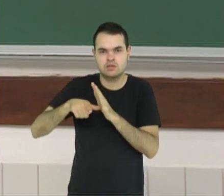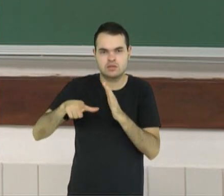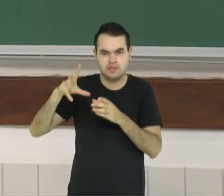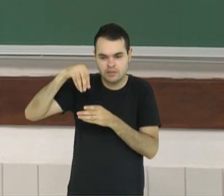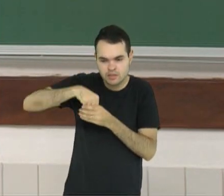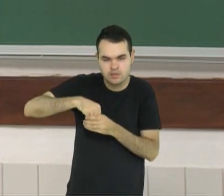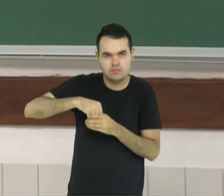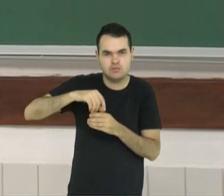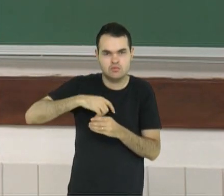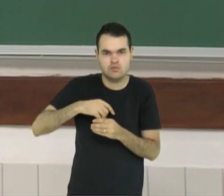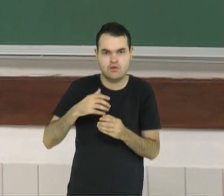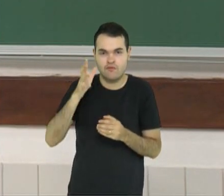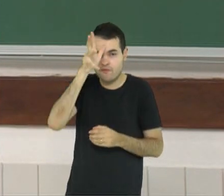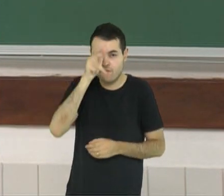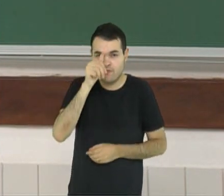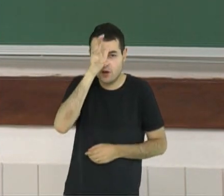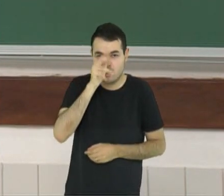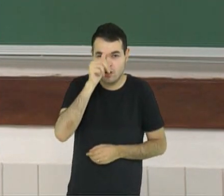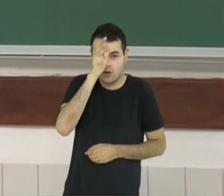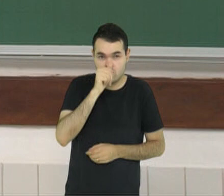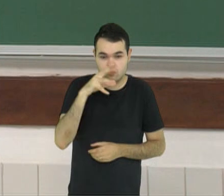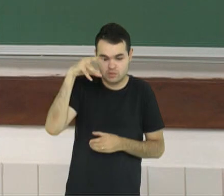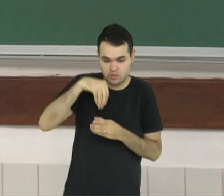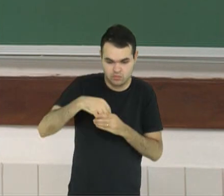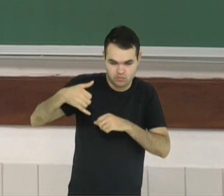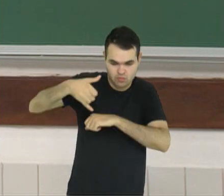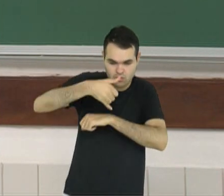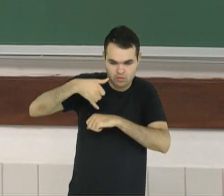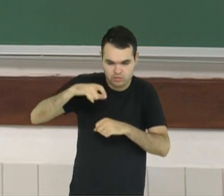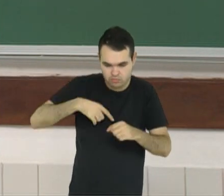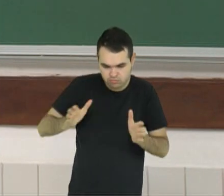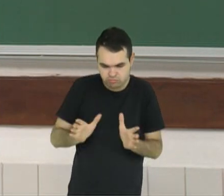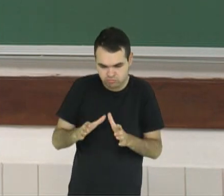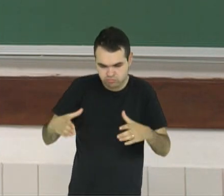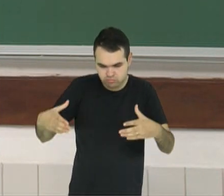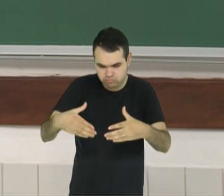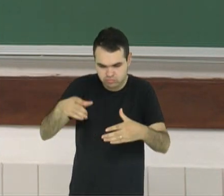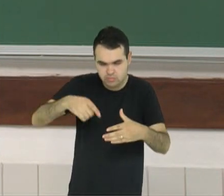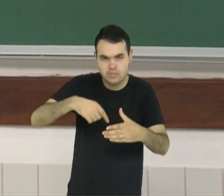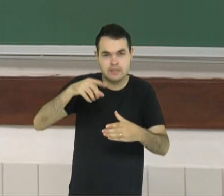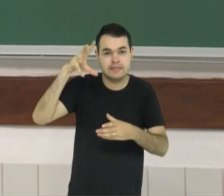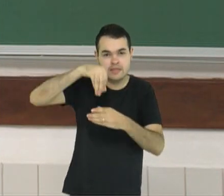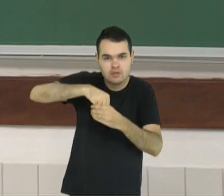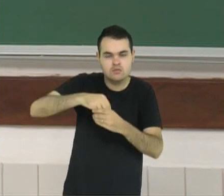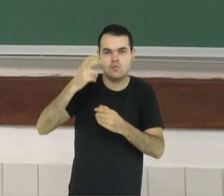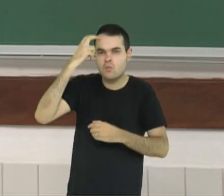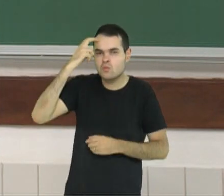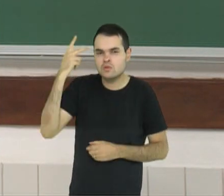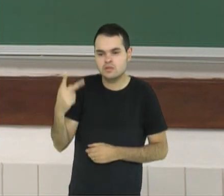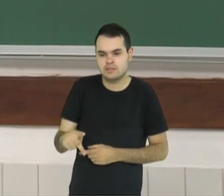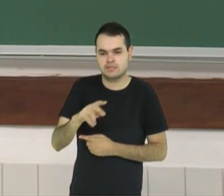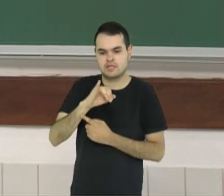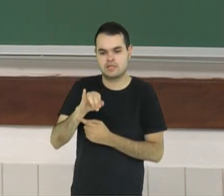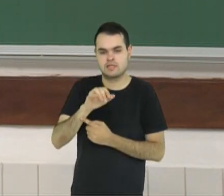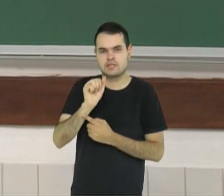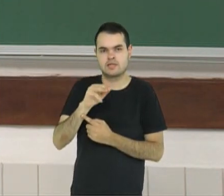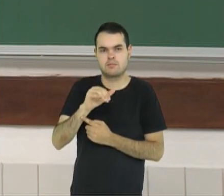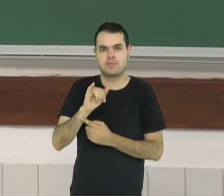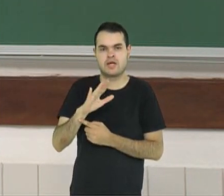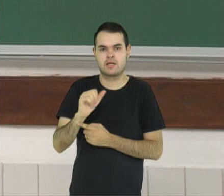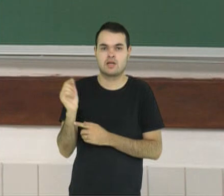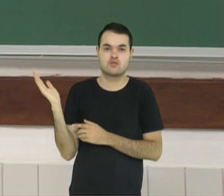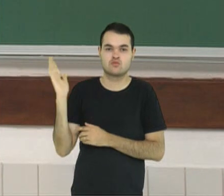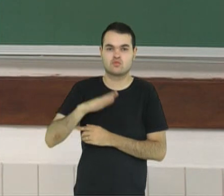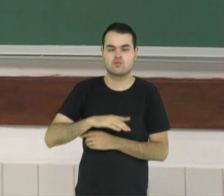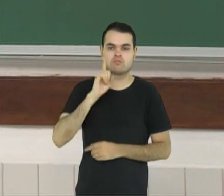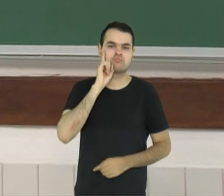dentro daqueles barris de óleo que eles têm, aquelas dobradiças. Então, esse era um costume que tinha dentro da Jamaica e acabou sendo trazido